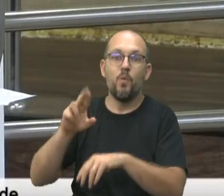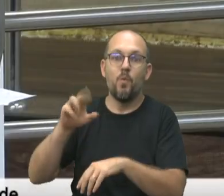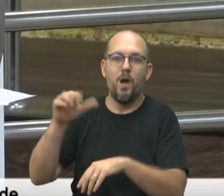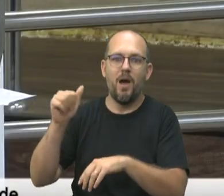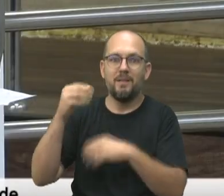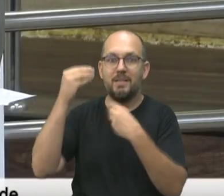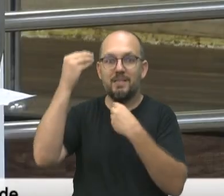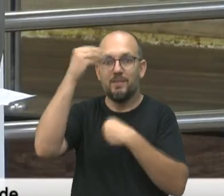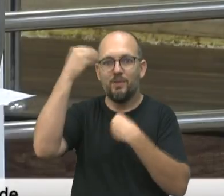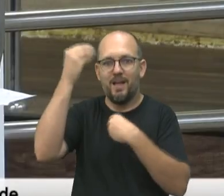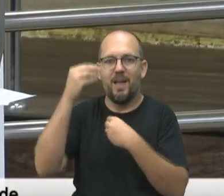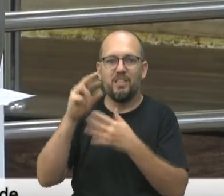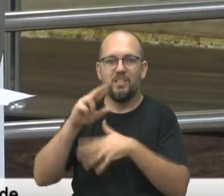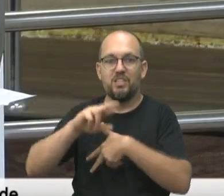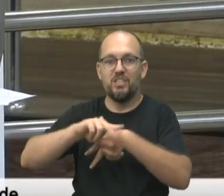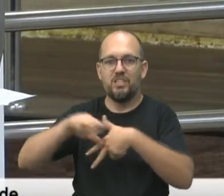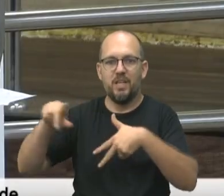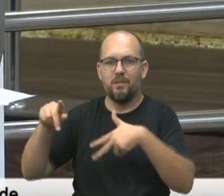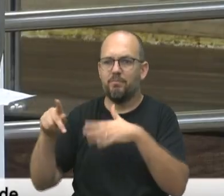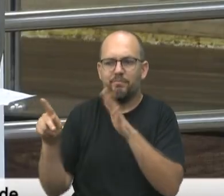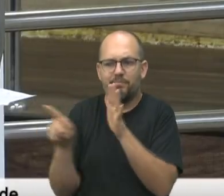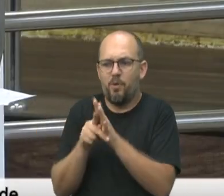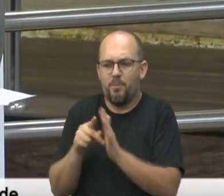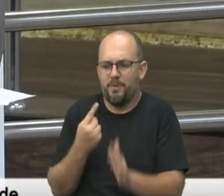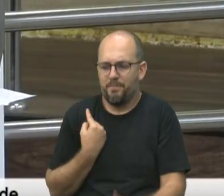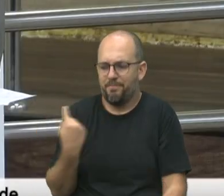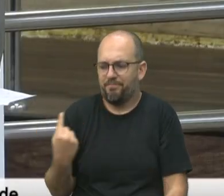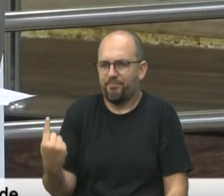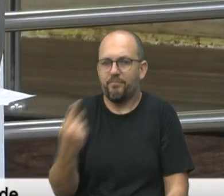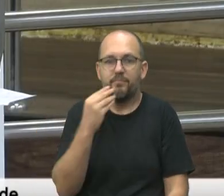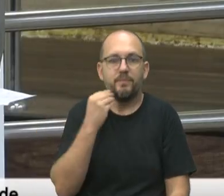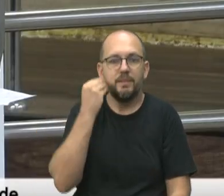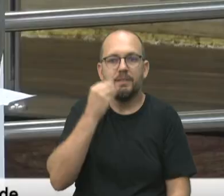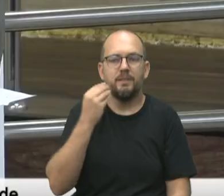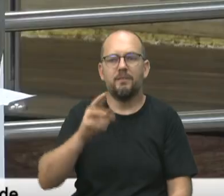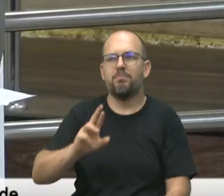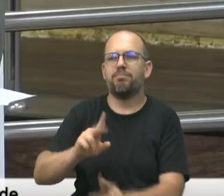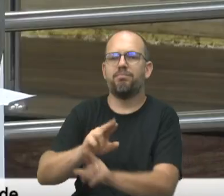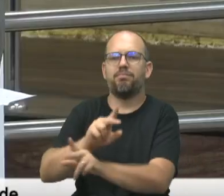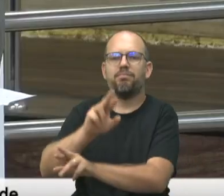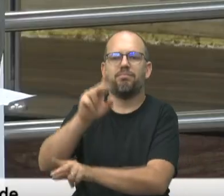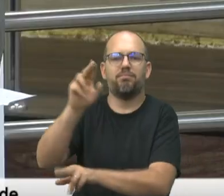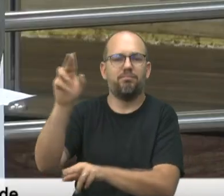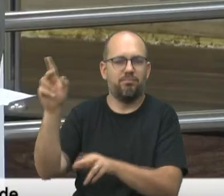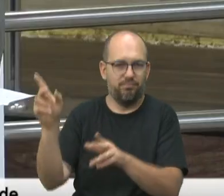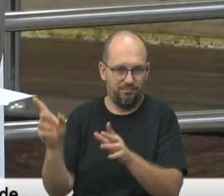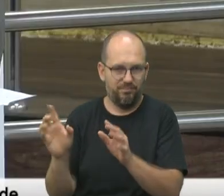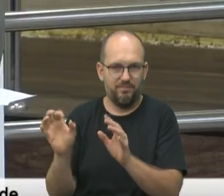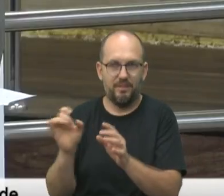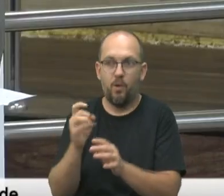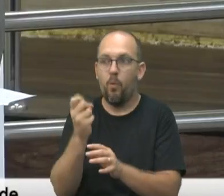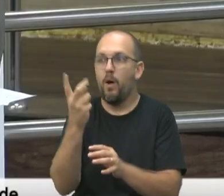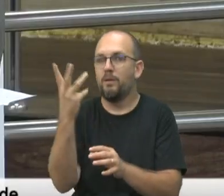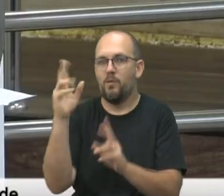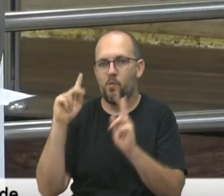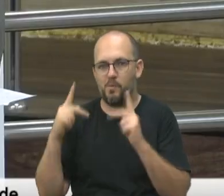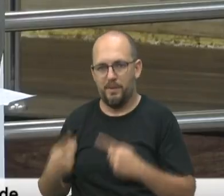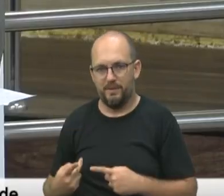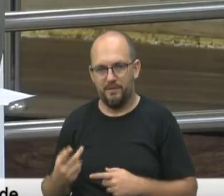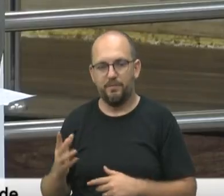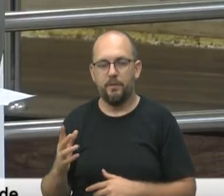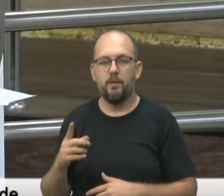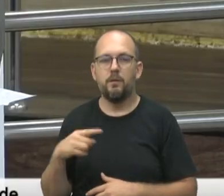sexualidade e o gênero são coisas individuais da experiência humana, então existiriam tantos quanto existem seres humanos. Então, o exercício da gente